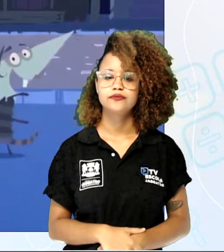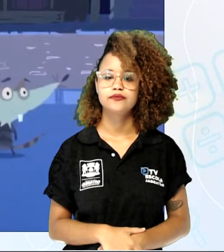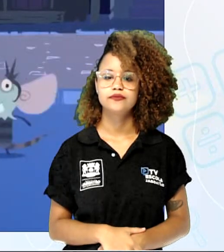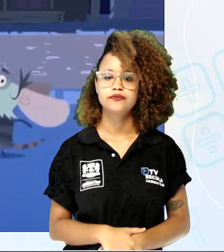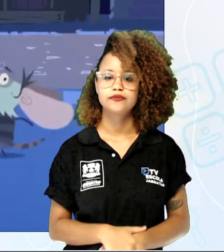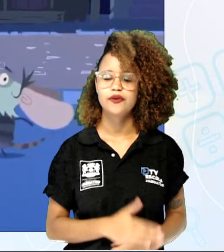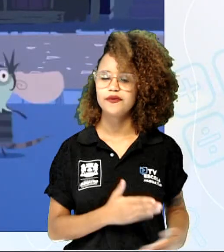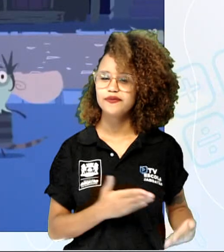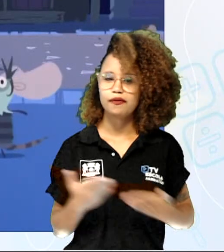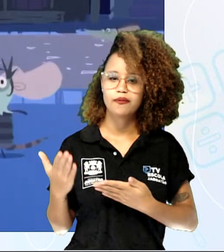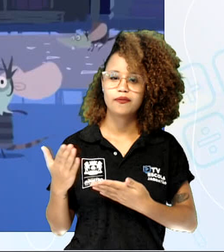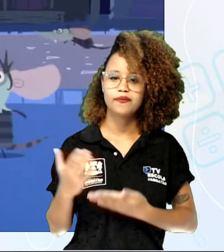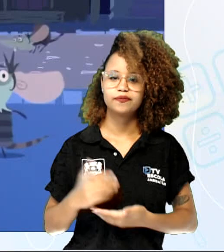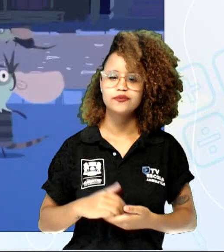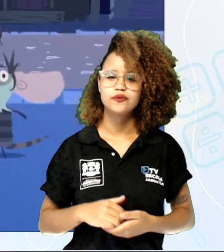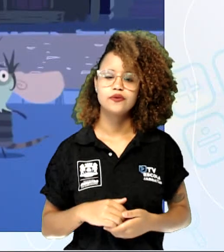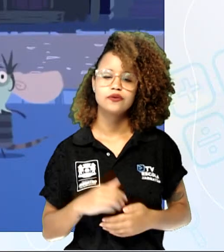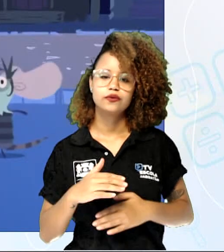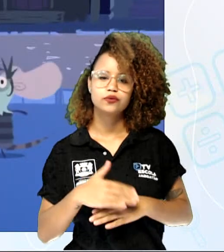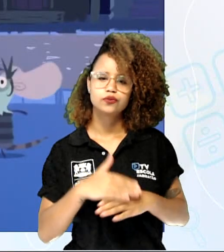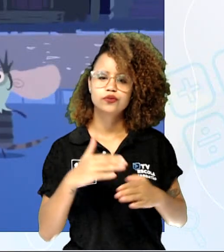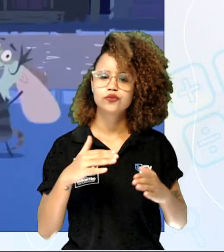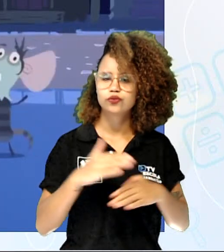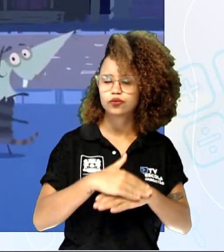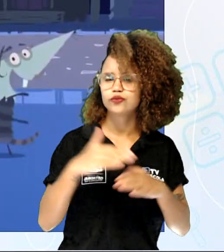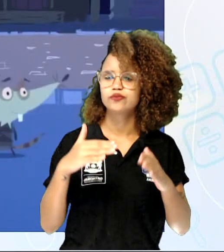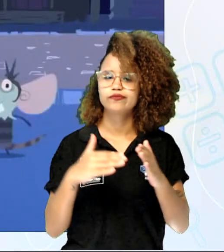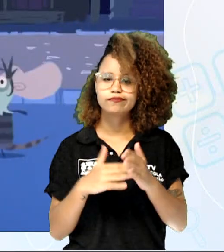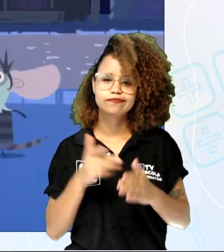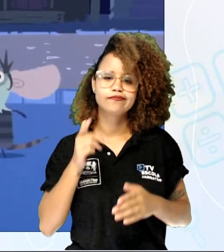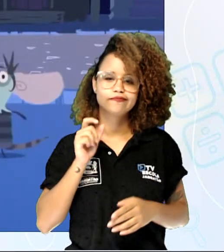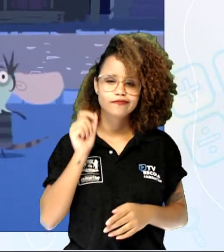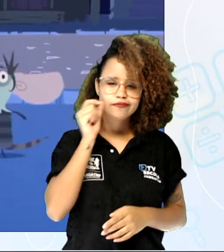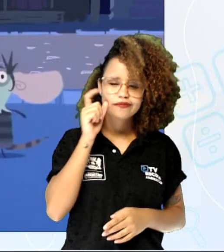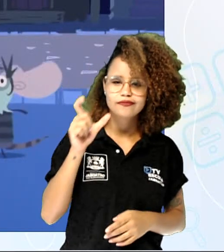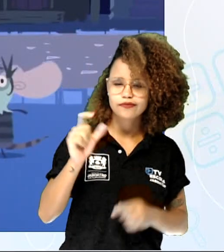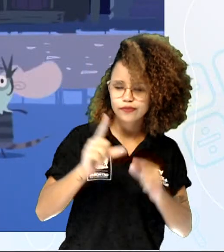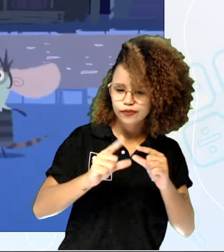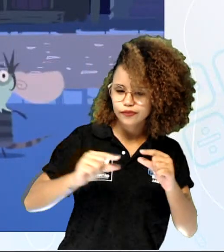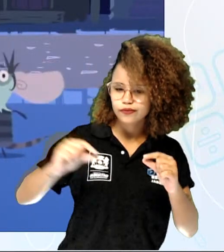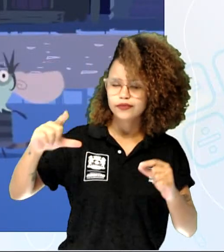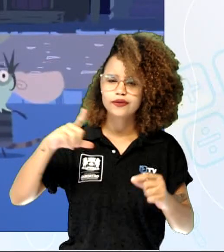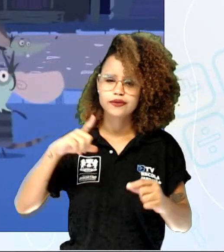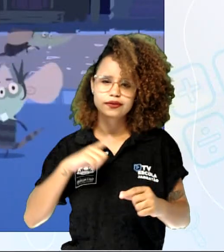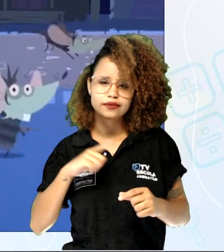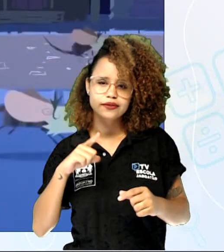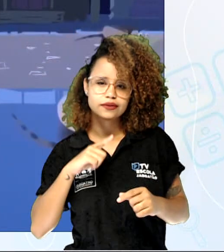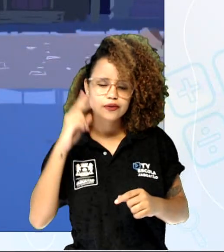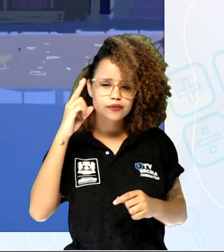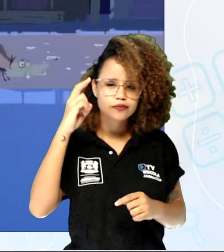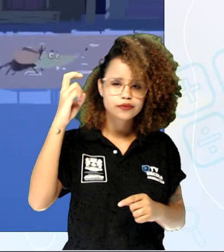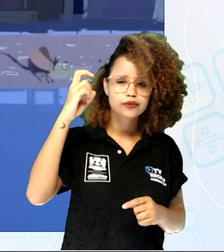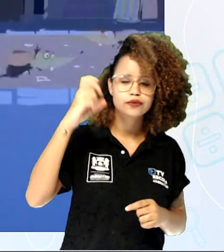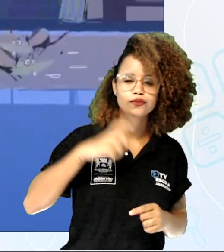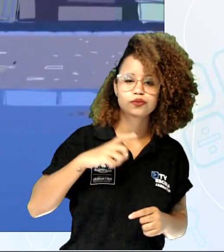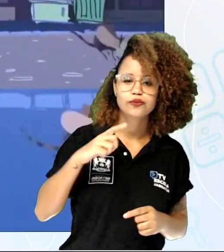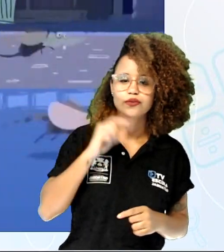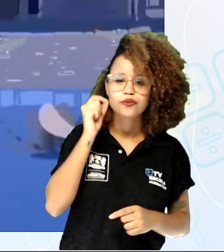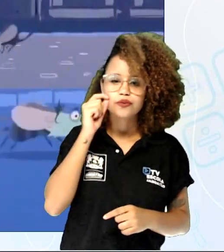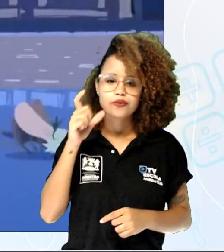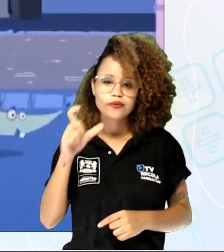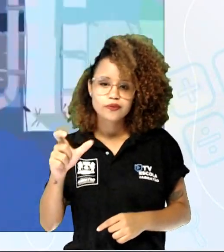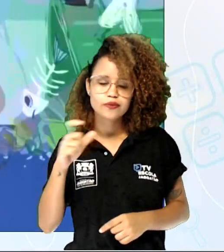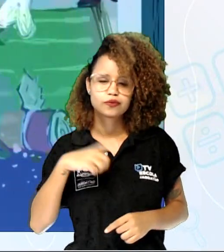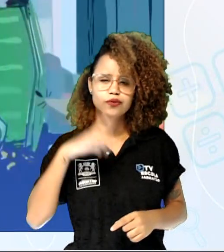Vamos lá! Todo rato tem rabo longo, todo rato tem faro esperto, todo rato curte